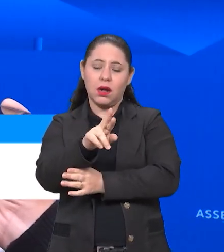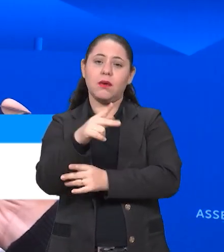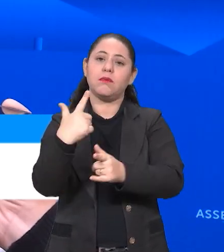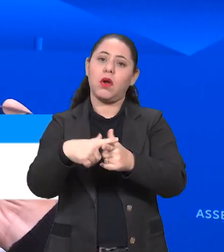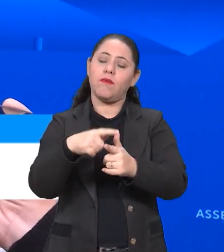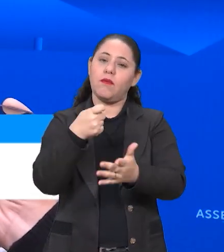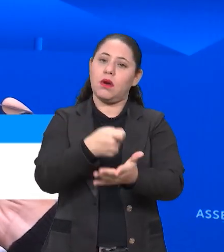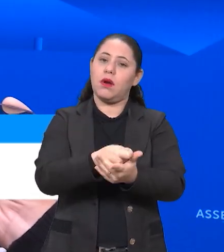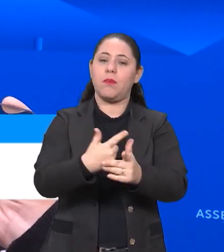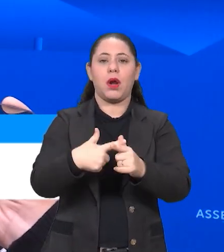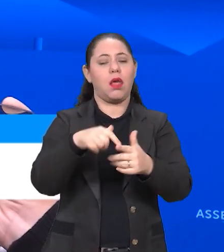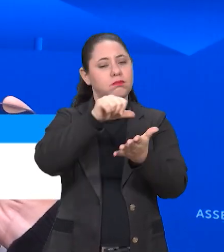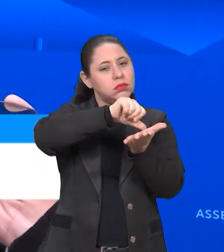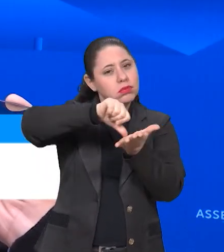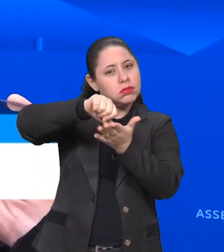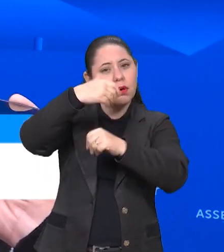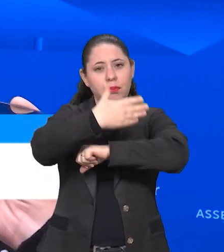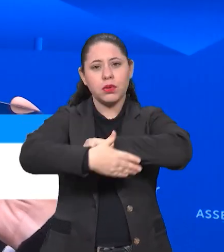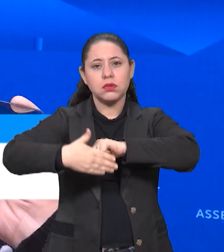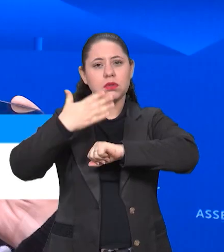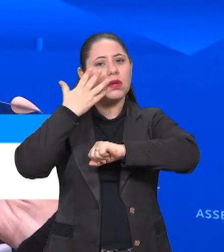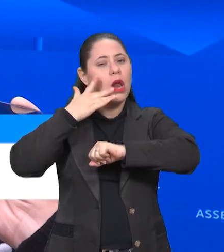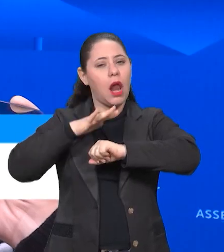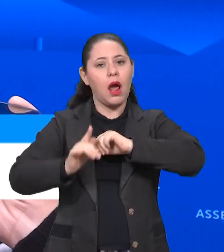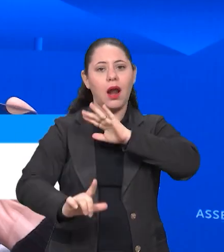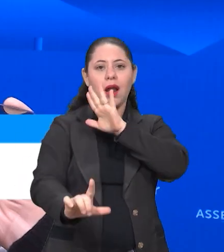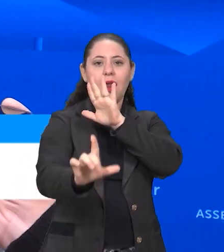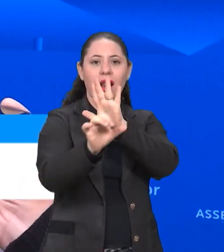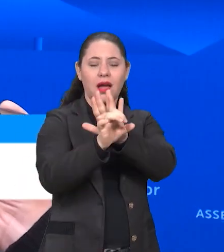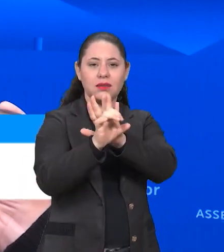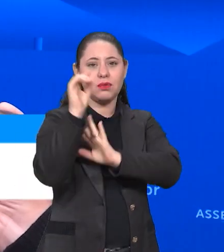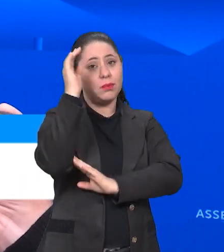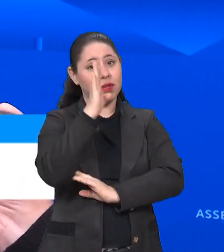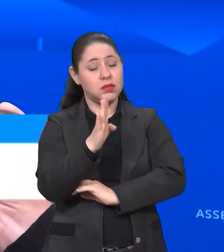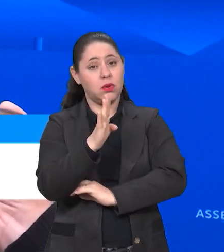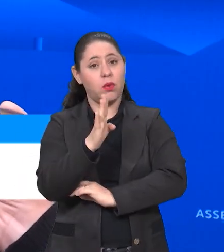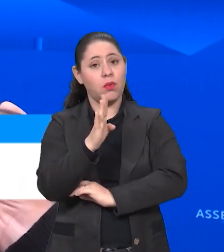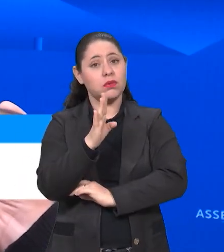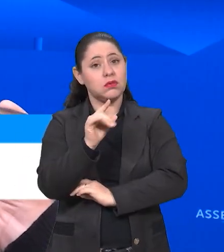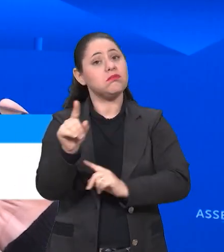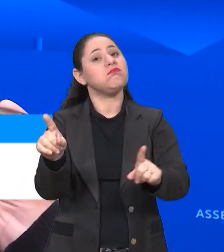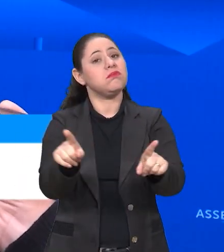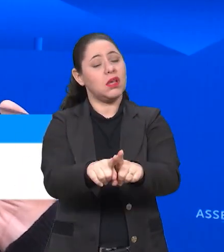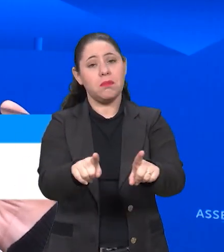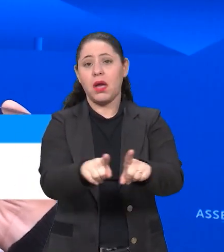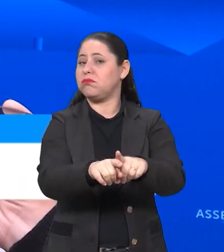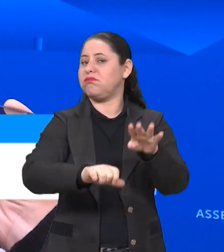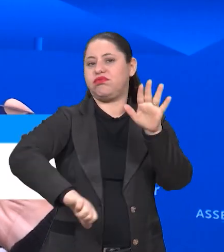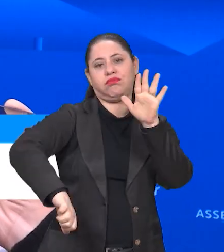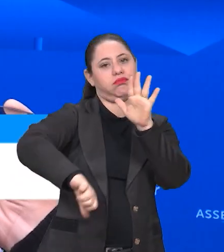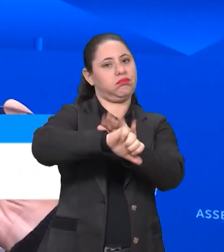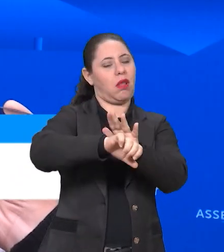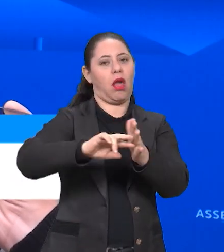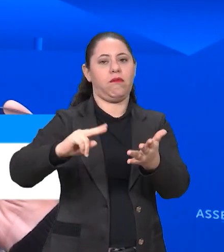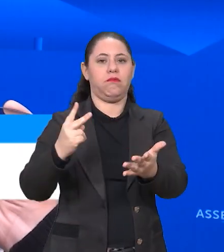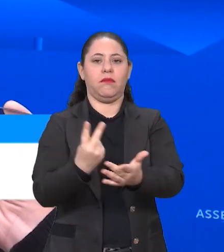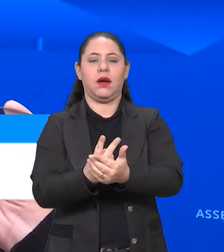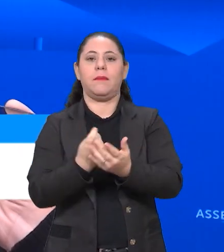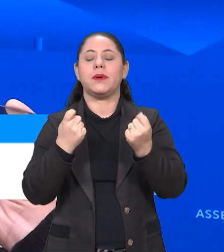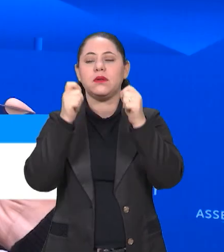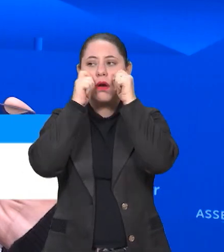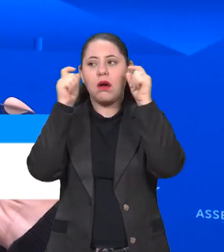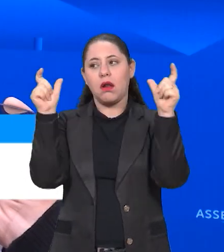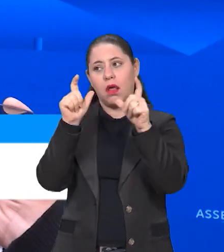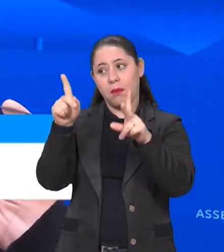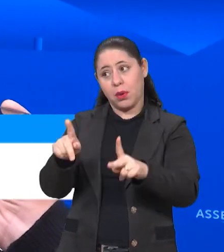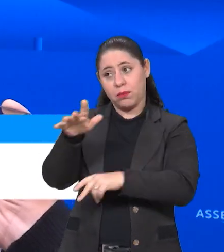esse Conselho Tutelar, porque existe uma rede de proteção da infância pela legislação brasileira que também está furada. E nós precisamos